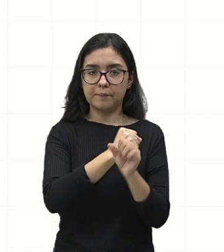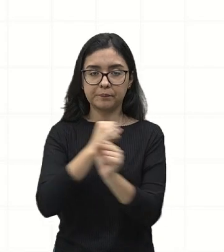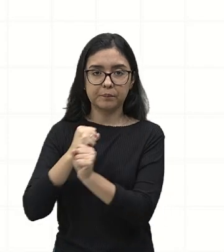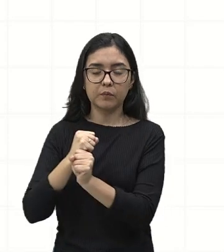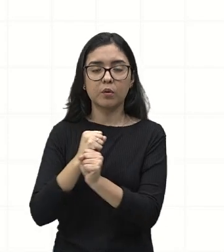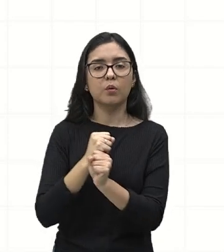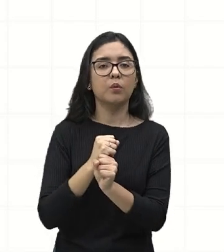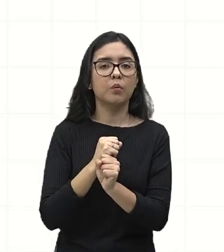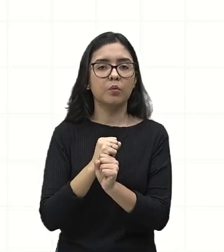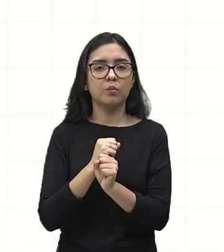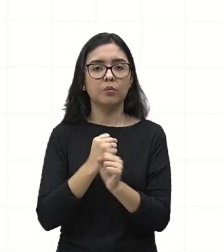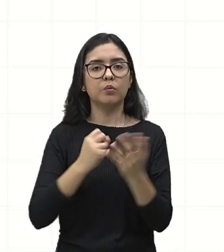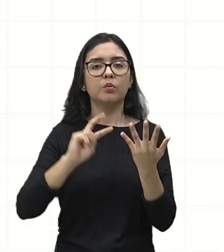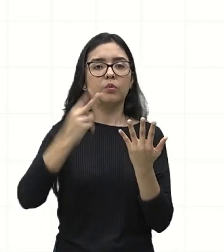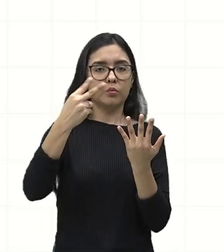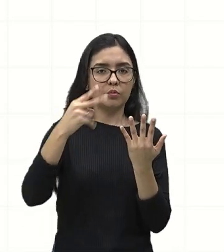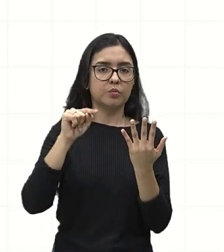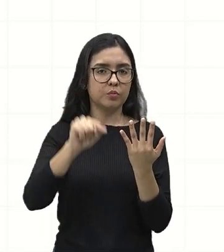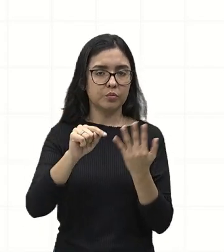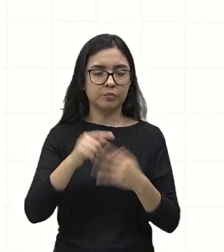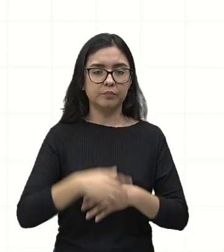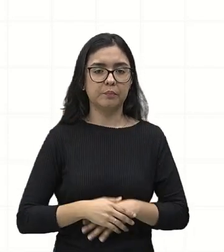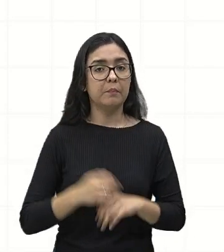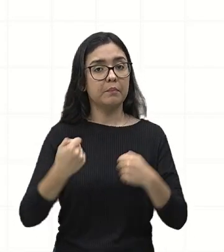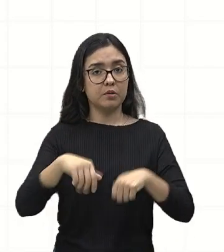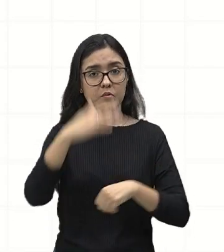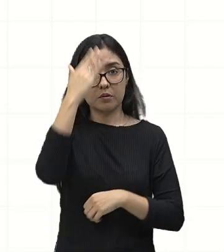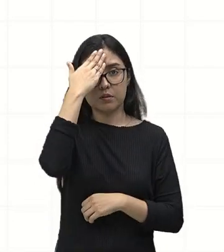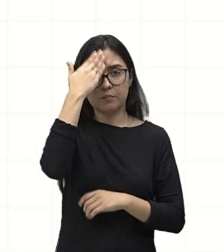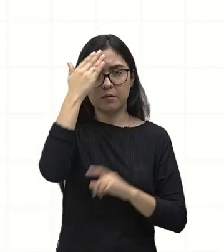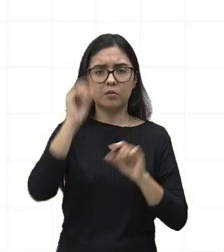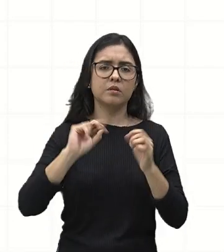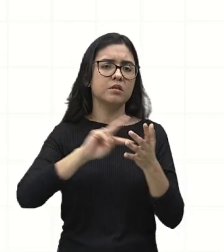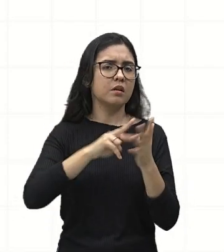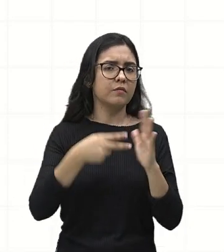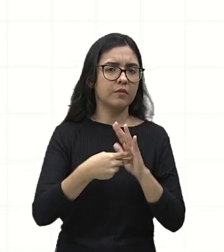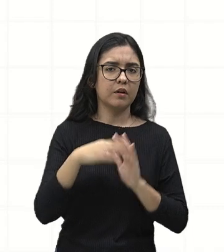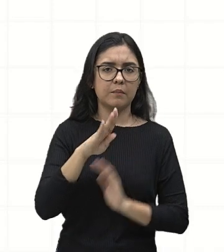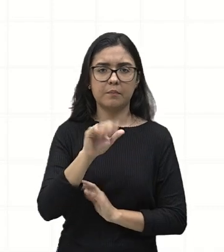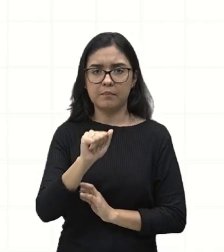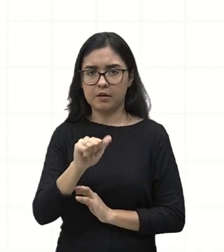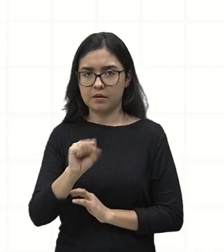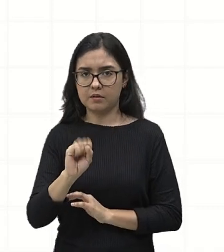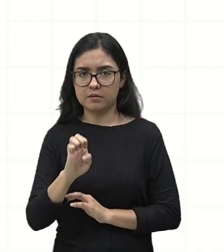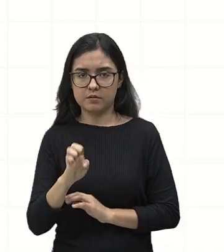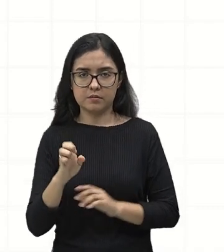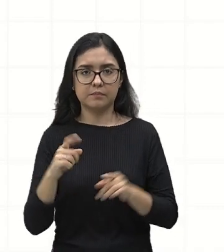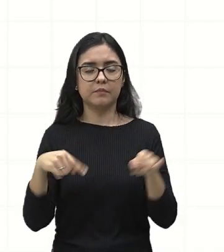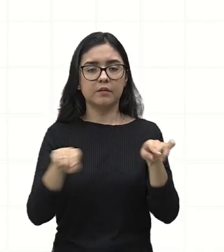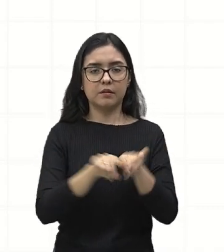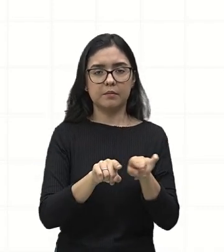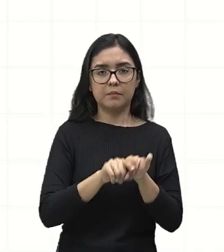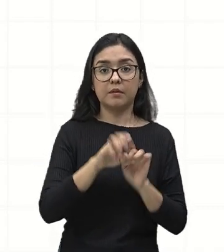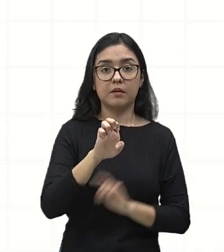o que que é base e o que que é expoente, tá? Então, produto, olha